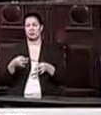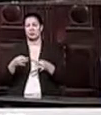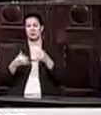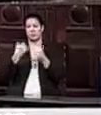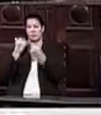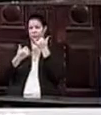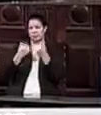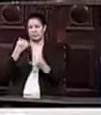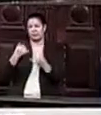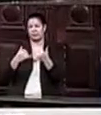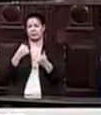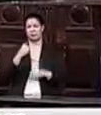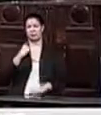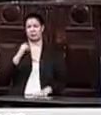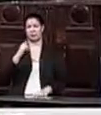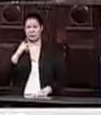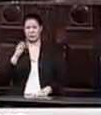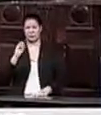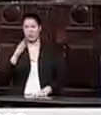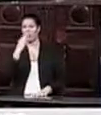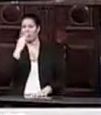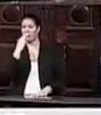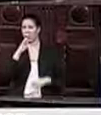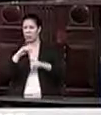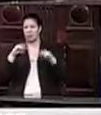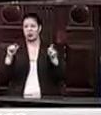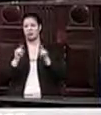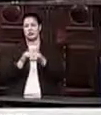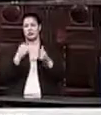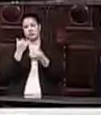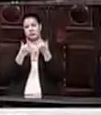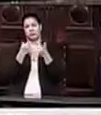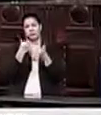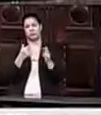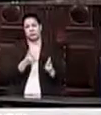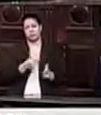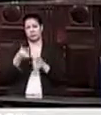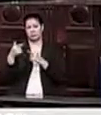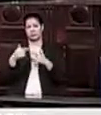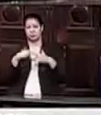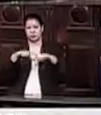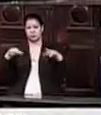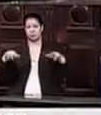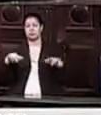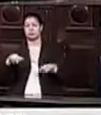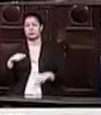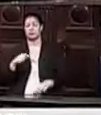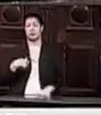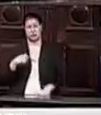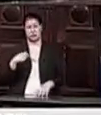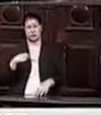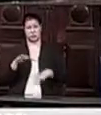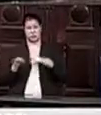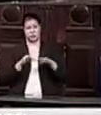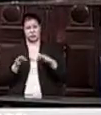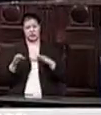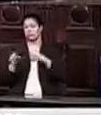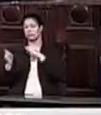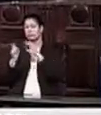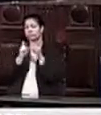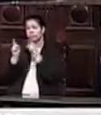airsoft. Primeiro dizer que esse projeto não saiu da minha cabeça. Esse projeto foi fruto de uma